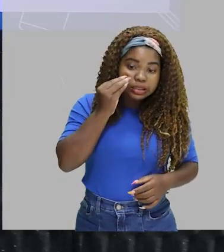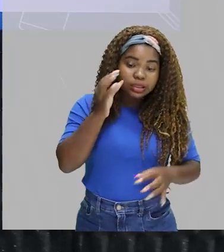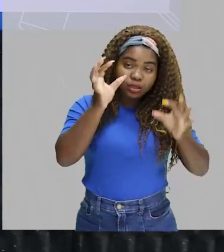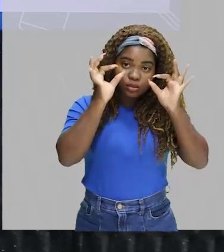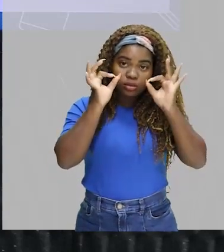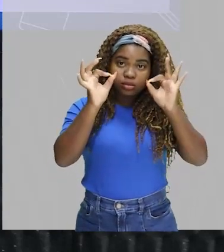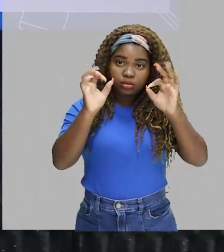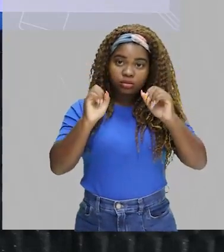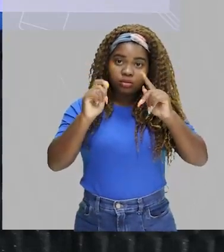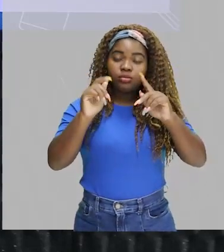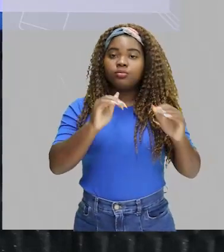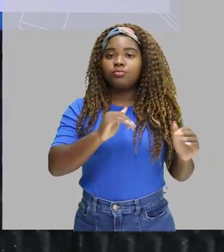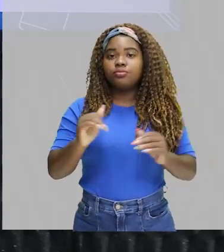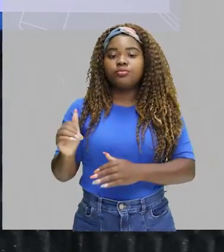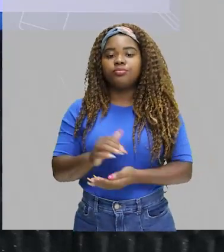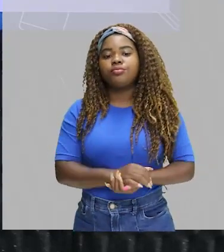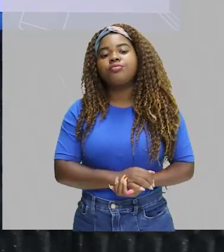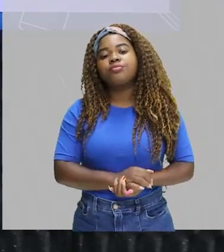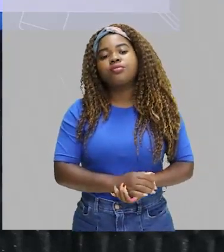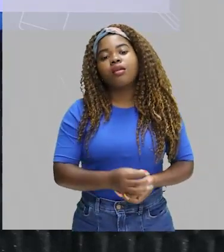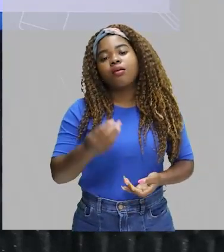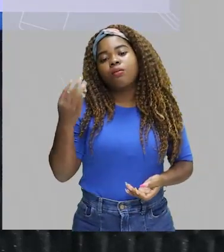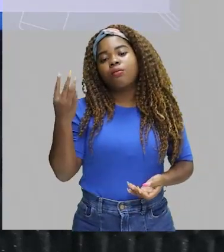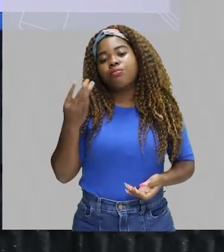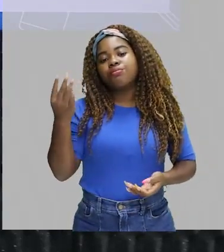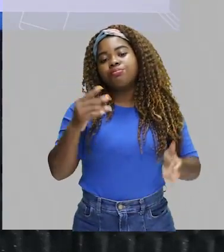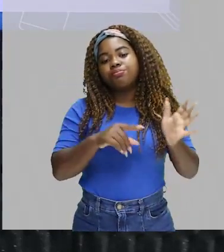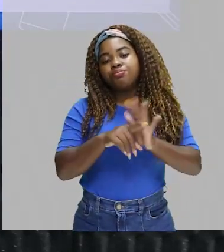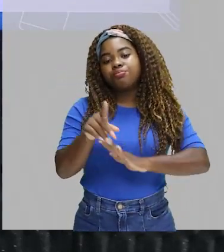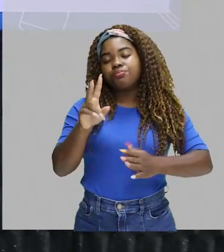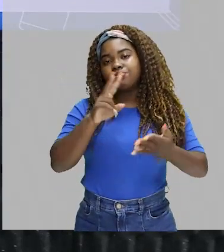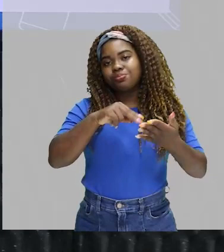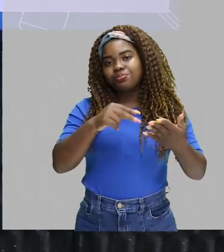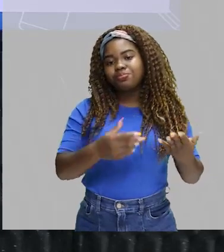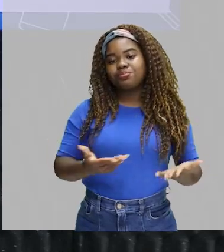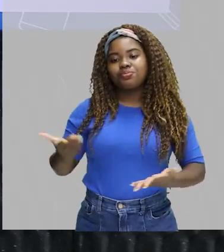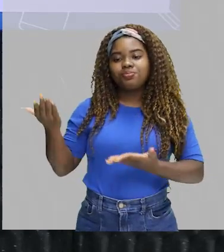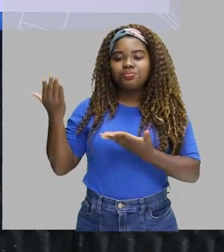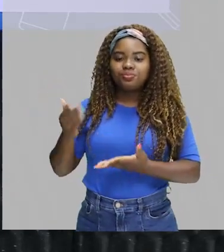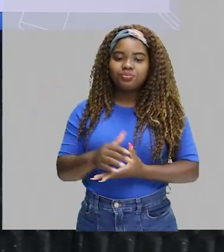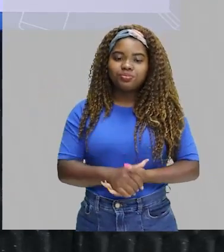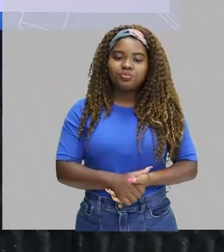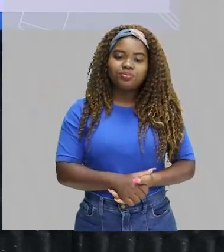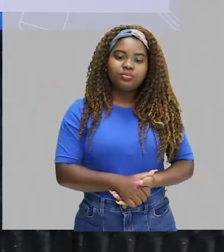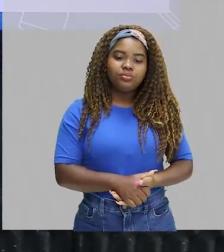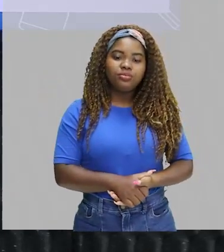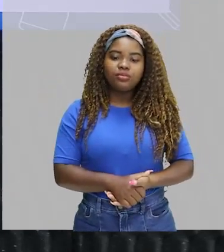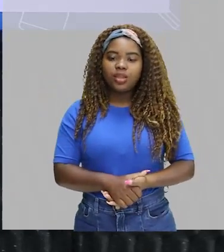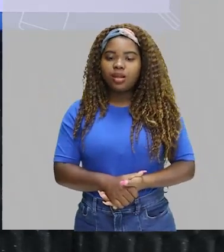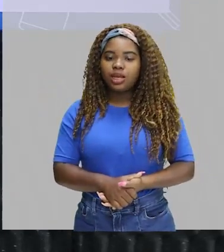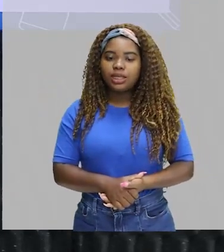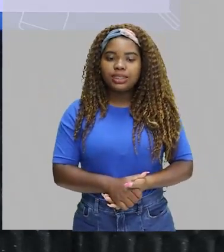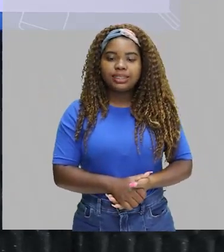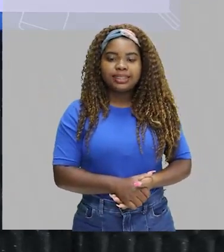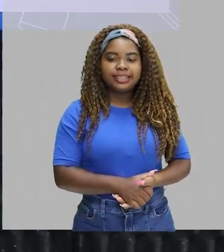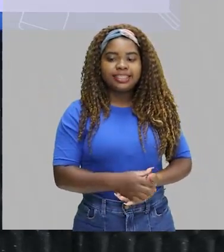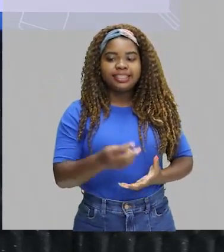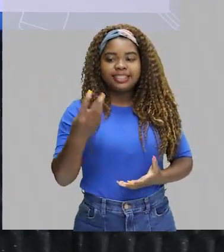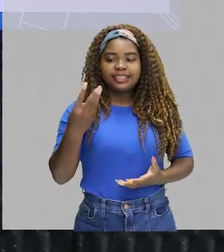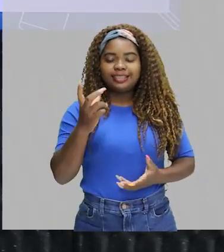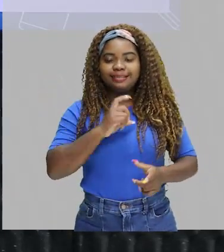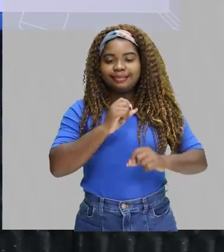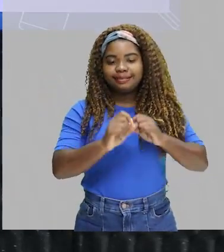prosseguir aqui, tá? Show de bola. Terceira questão. Essa terceira questão vai trazer